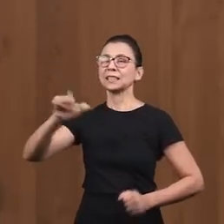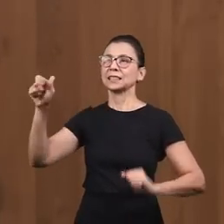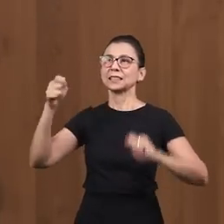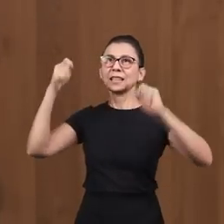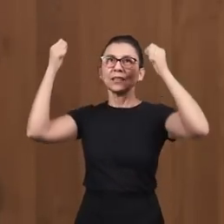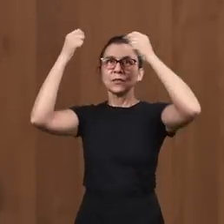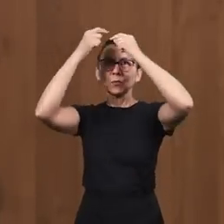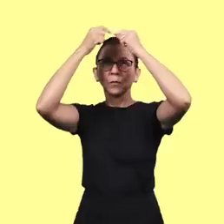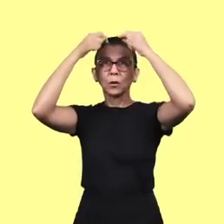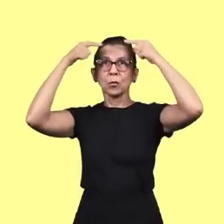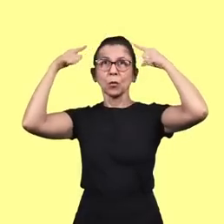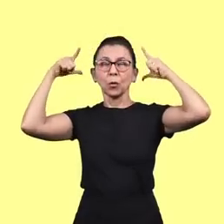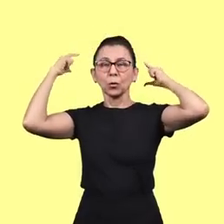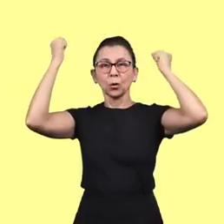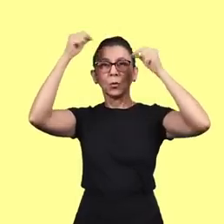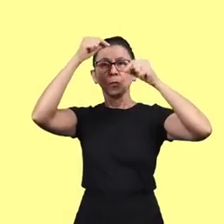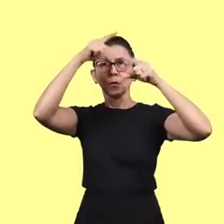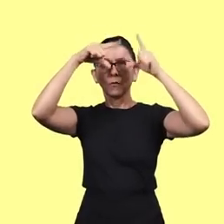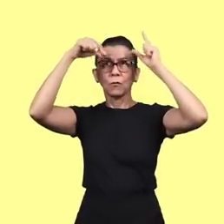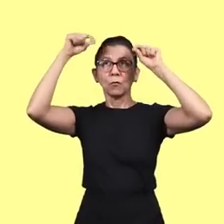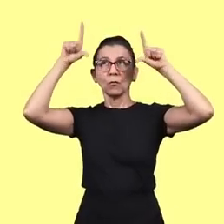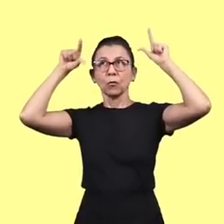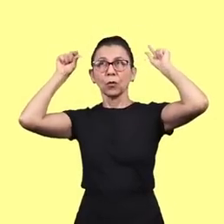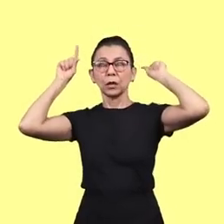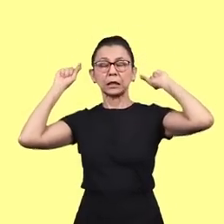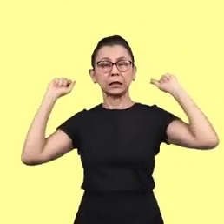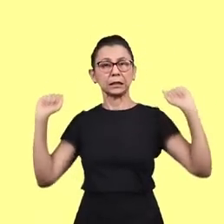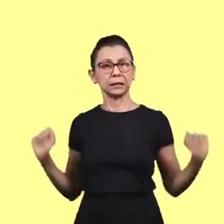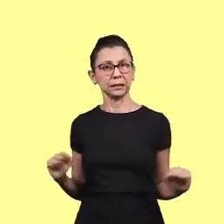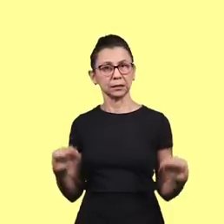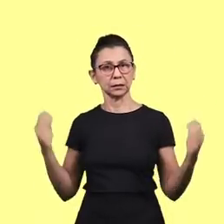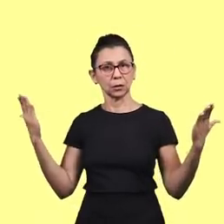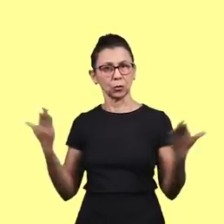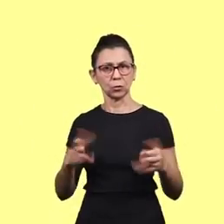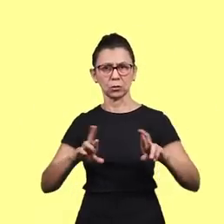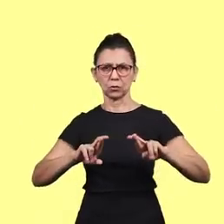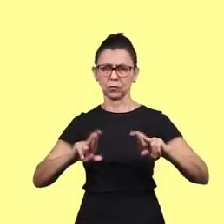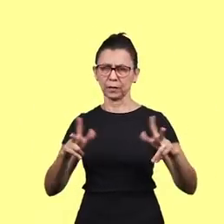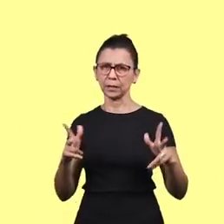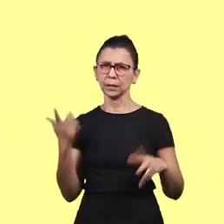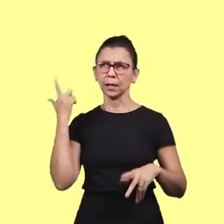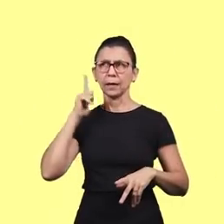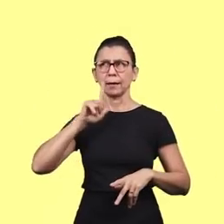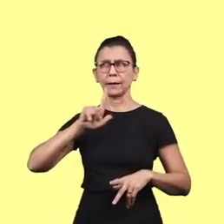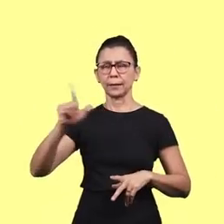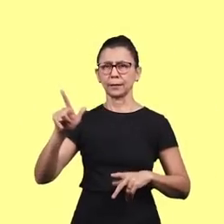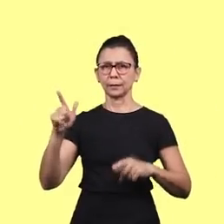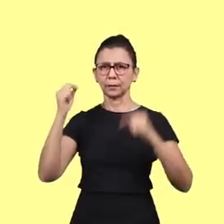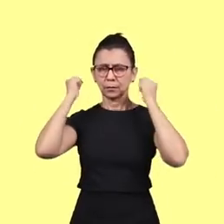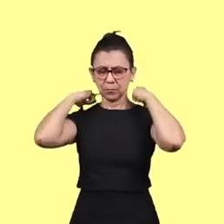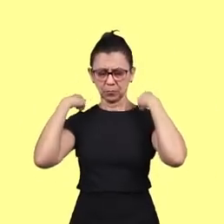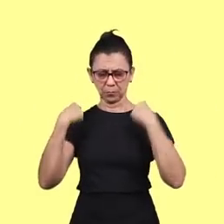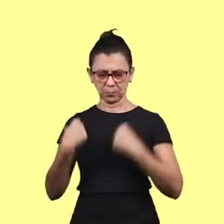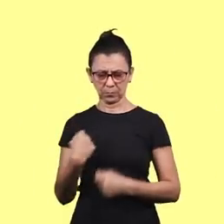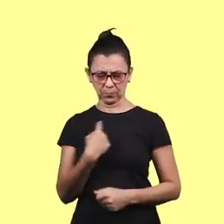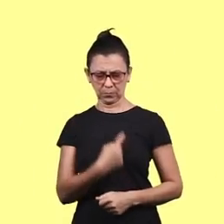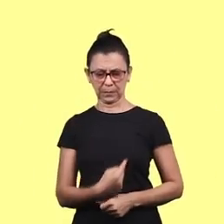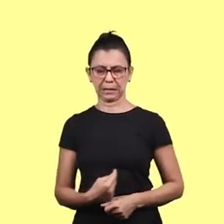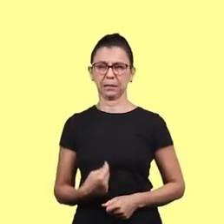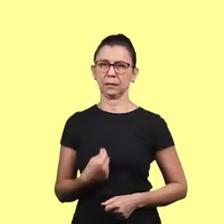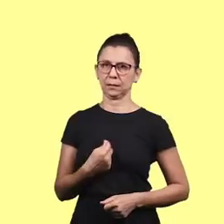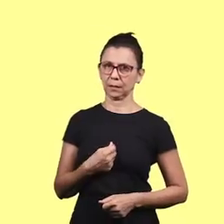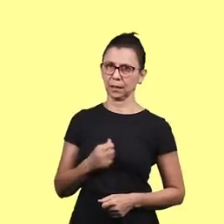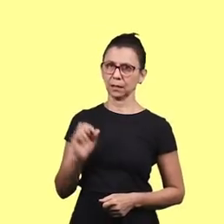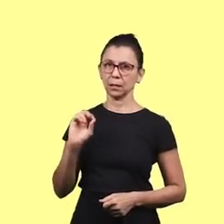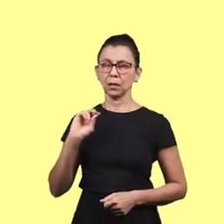uma medalha ou ele ganha um troféu. Então, o corredor, ele corre